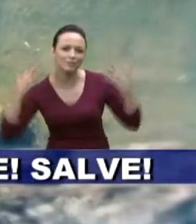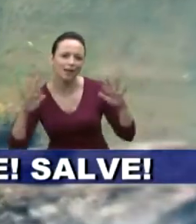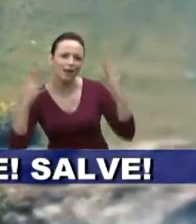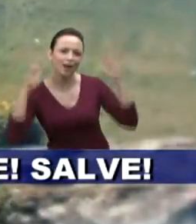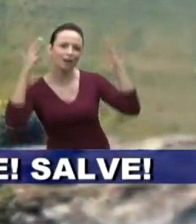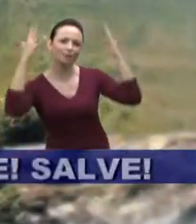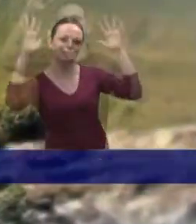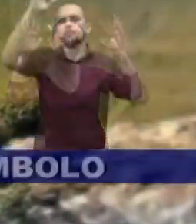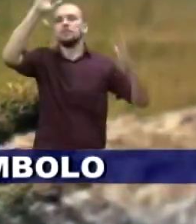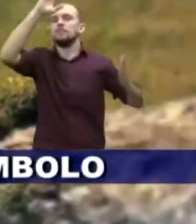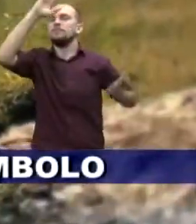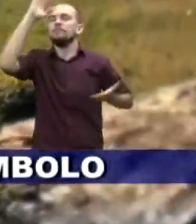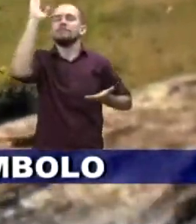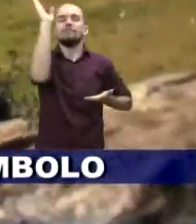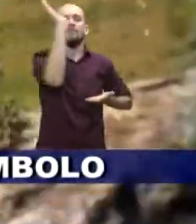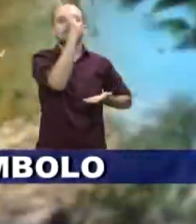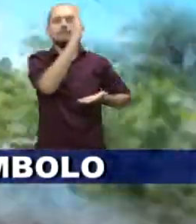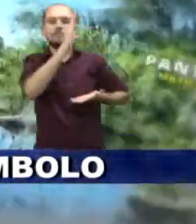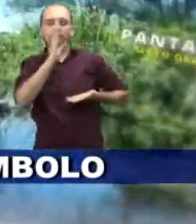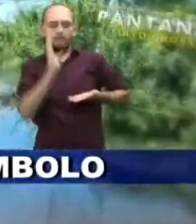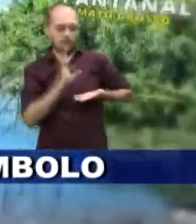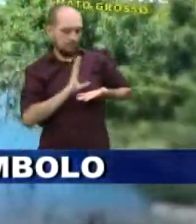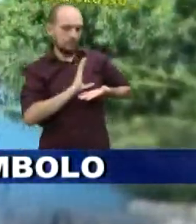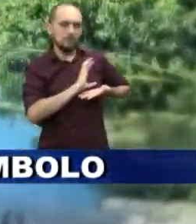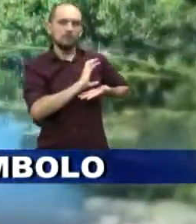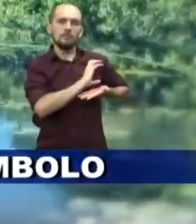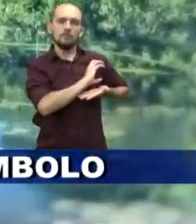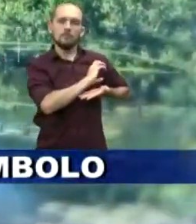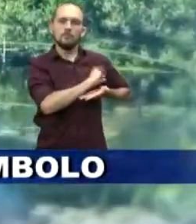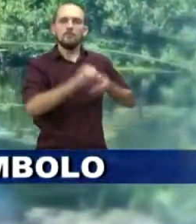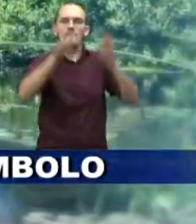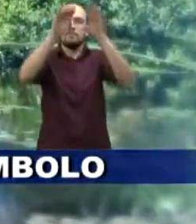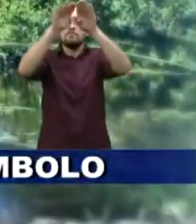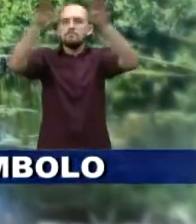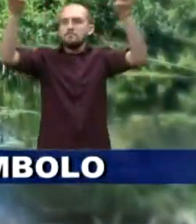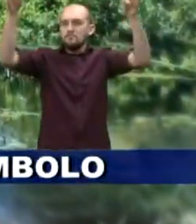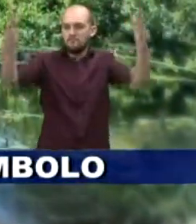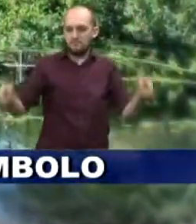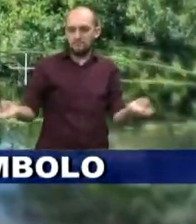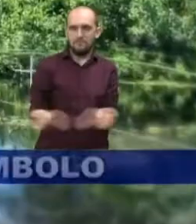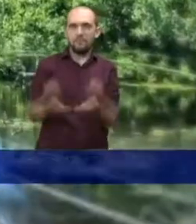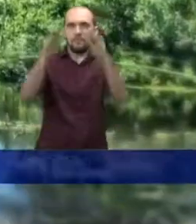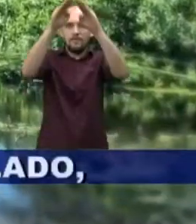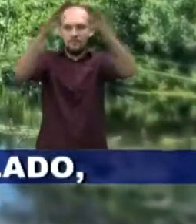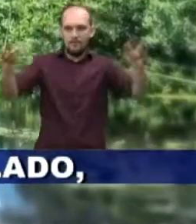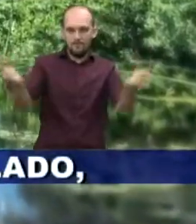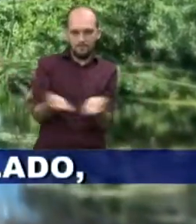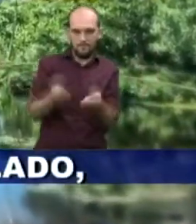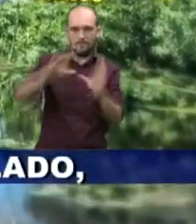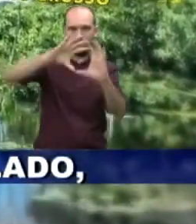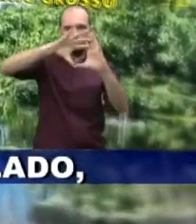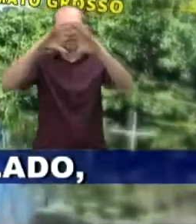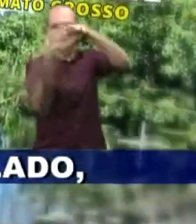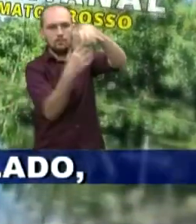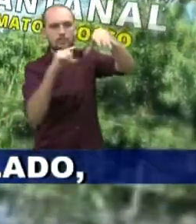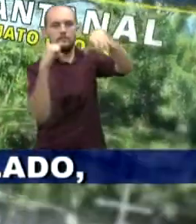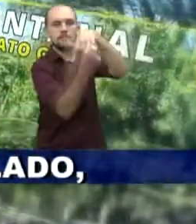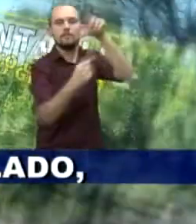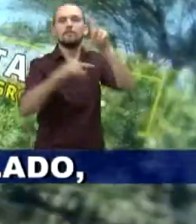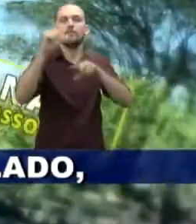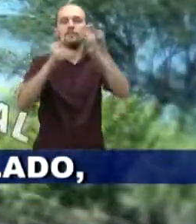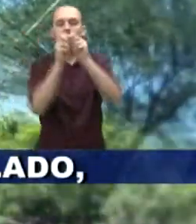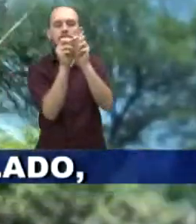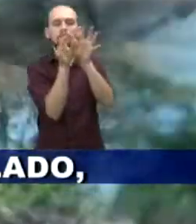salve, salve. Brasil de amor eterno, seja símbolo. O lábaro dos